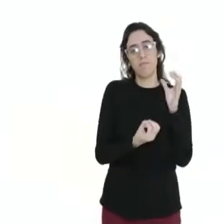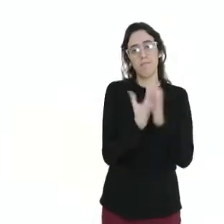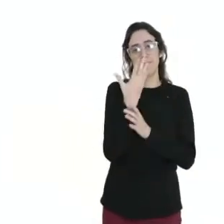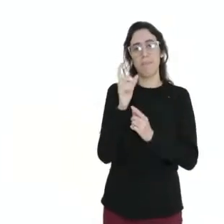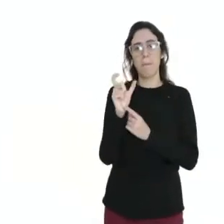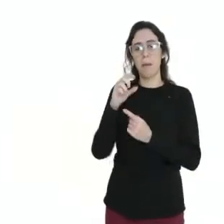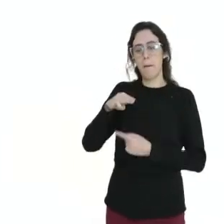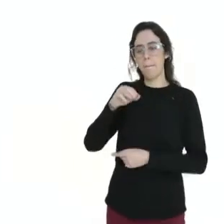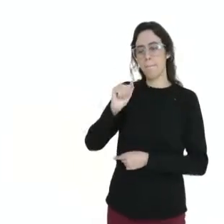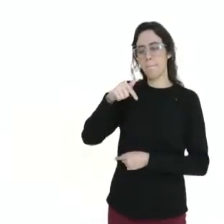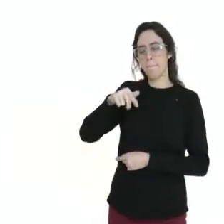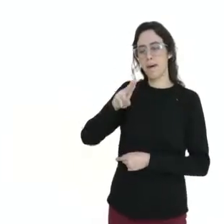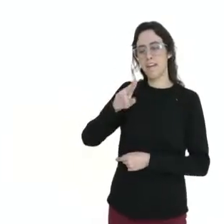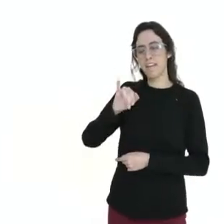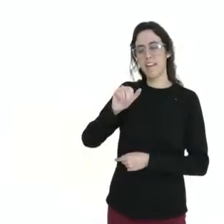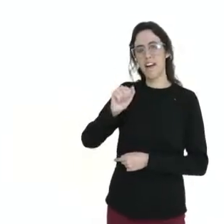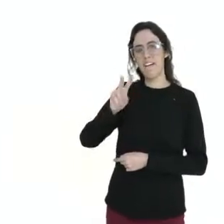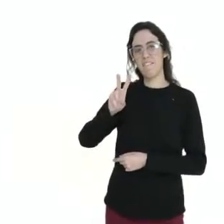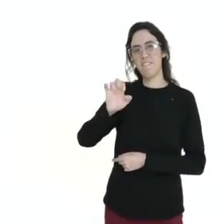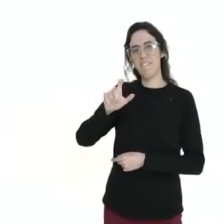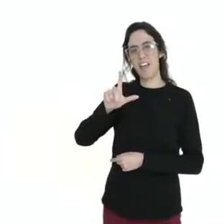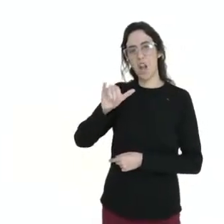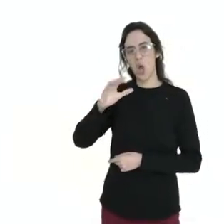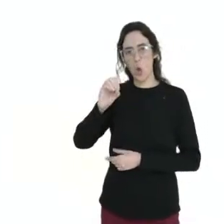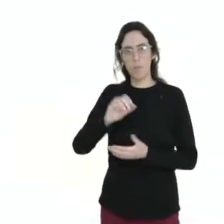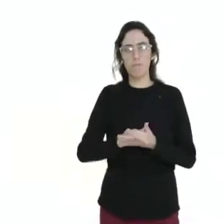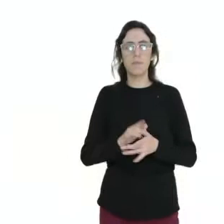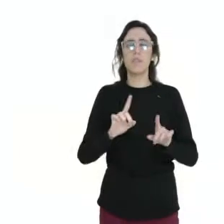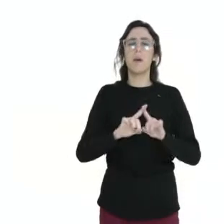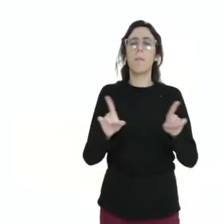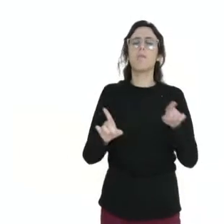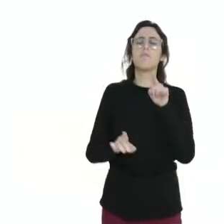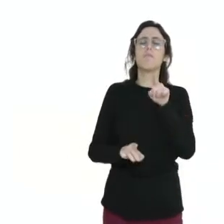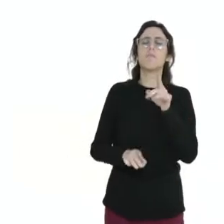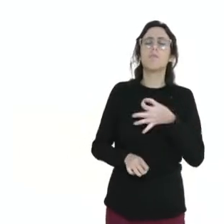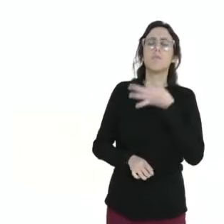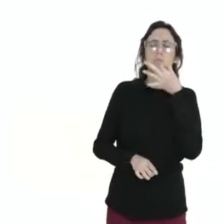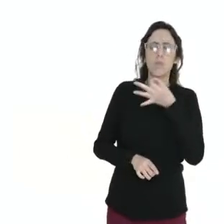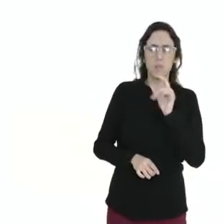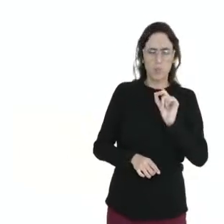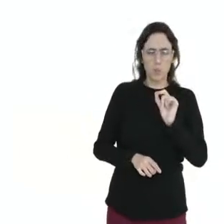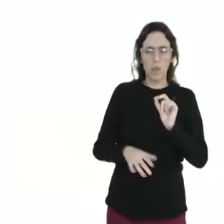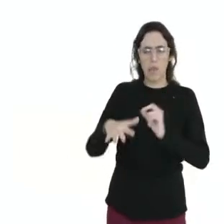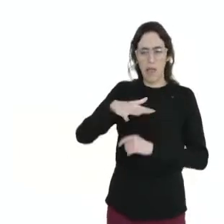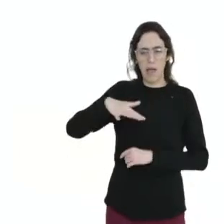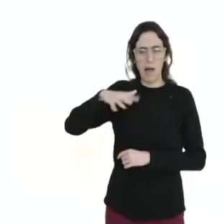pejorativo maquiavélico. Para você, em se tratando de política,